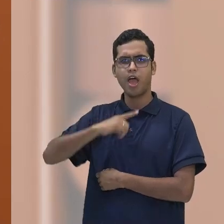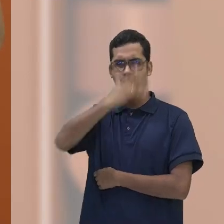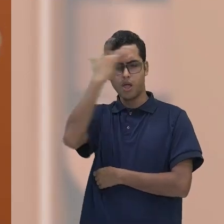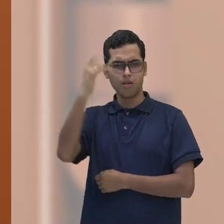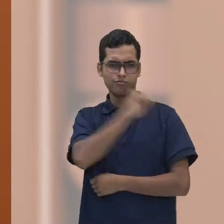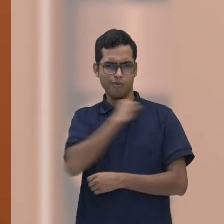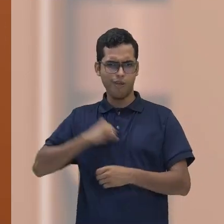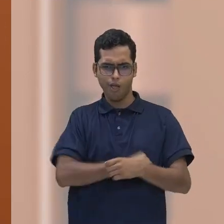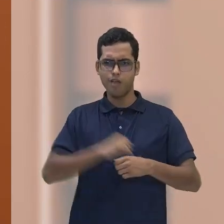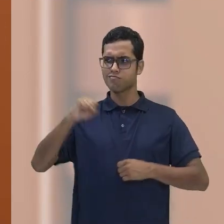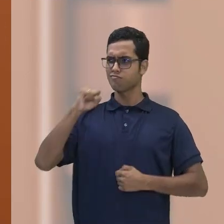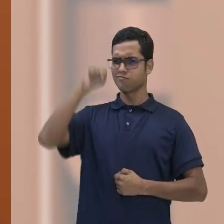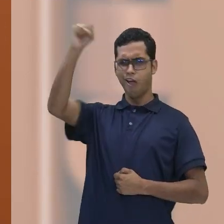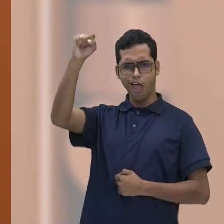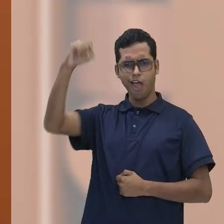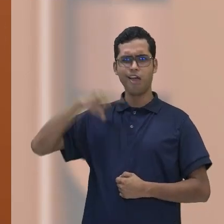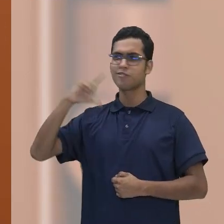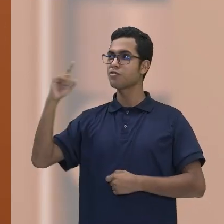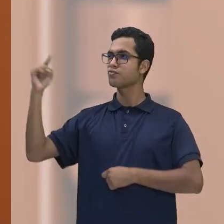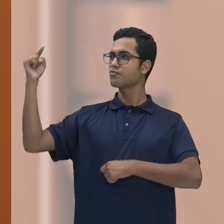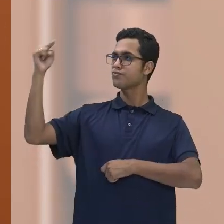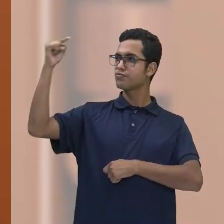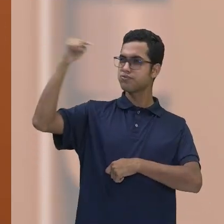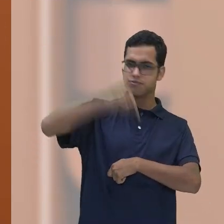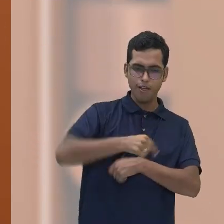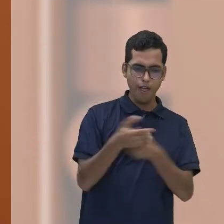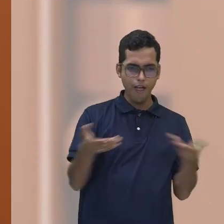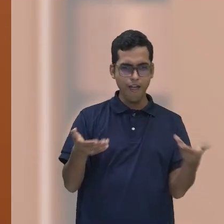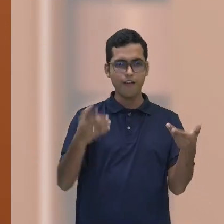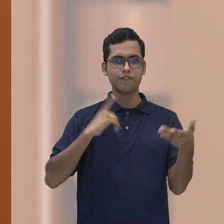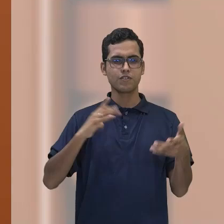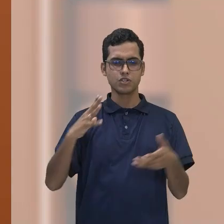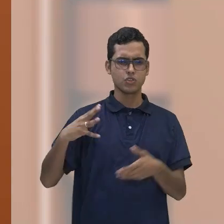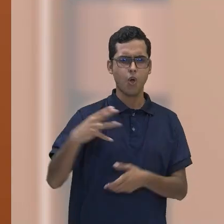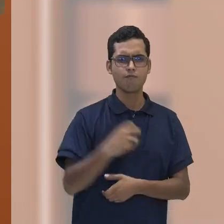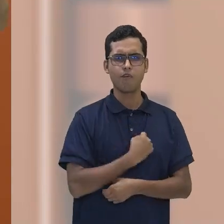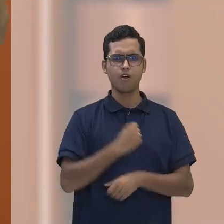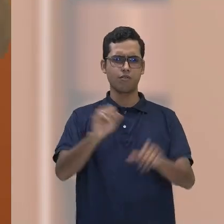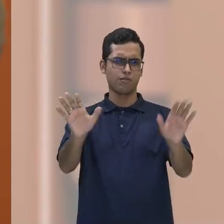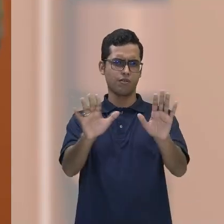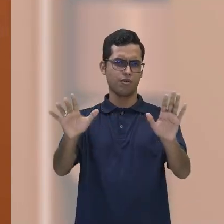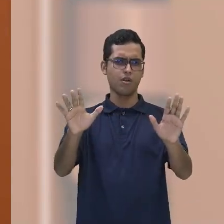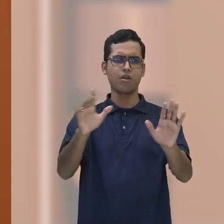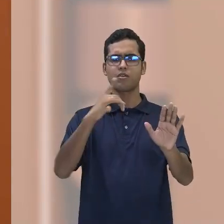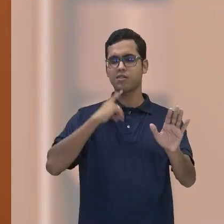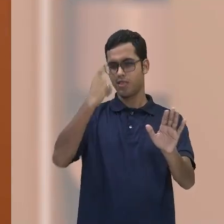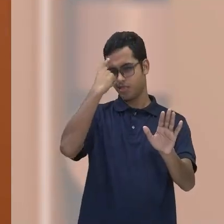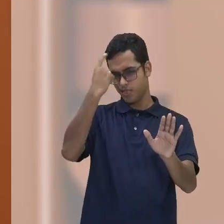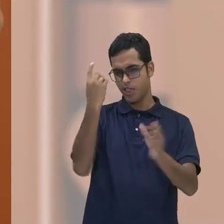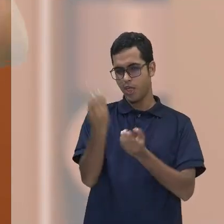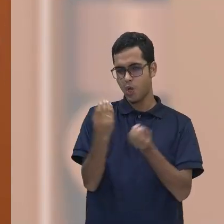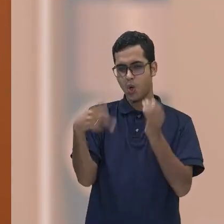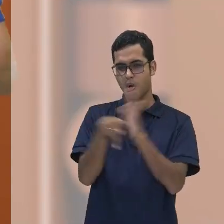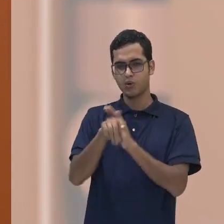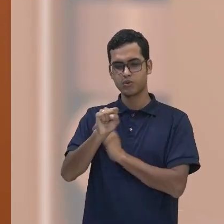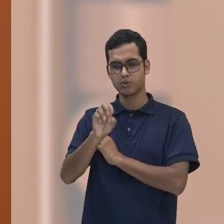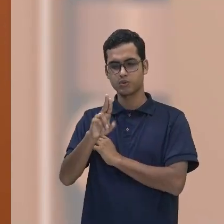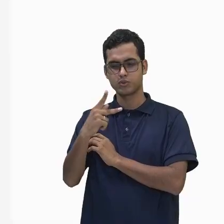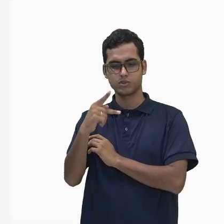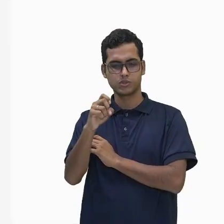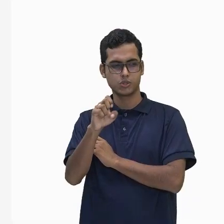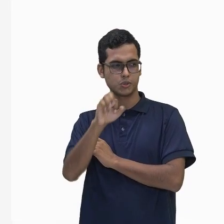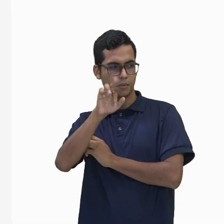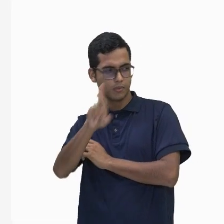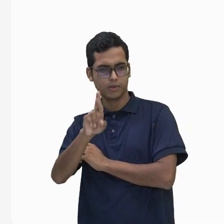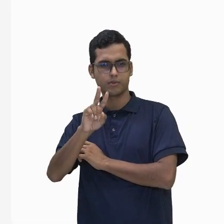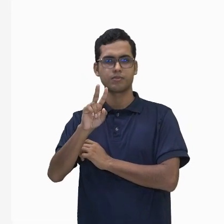agora pronto, é o Superman. Não, não é essa a ideia. Vamos ver o que é a ideia do Superman do Superman de Nietzsche? Vamos lá, venham comigo. Olha